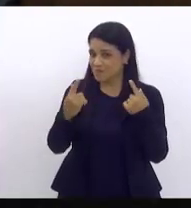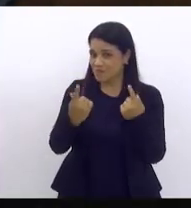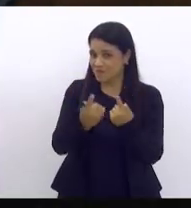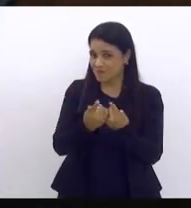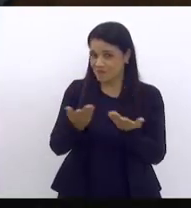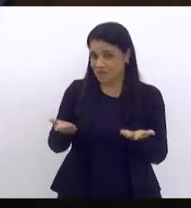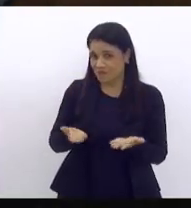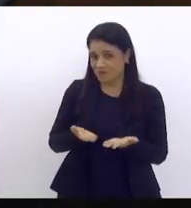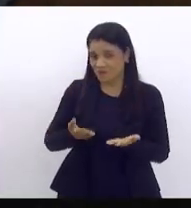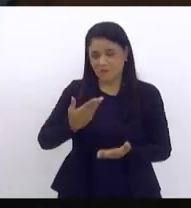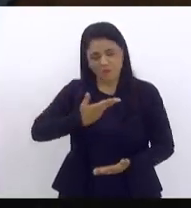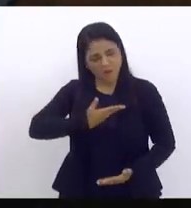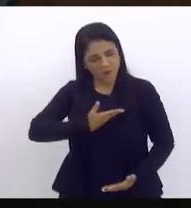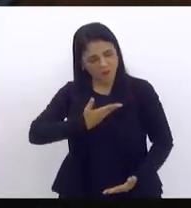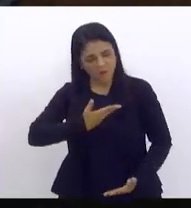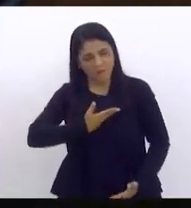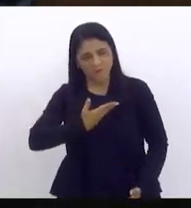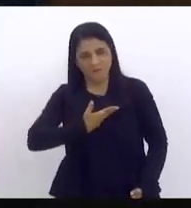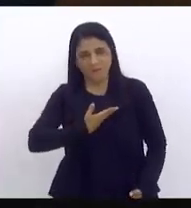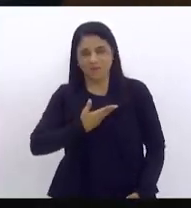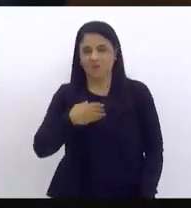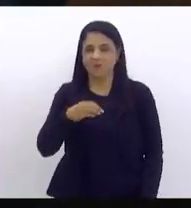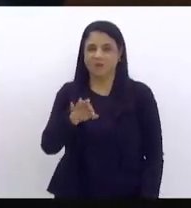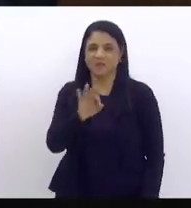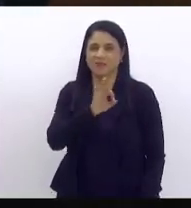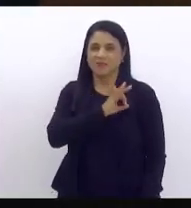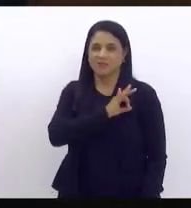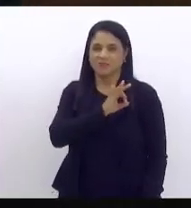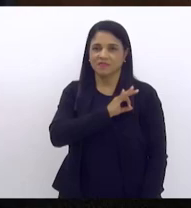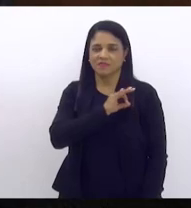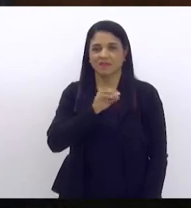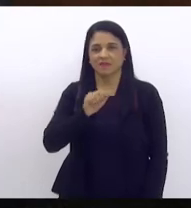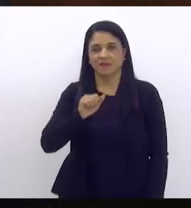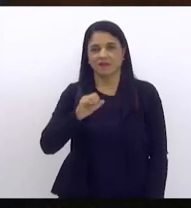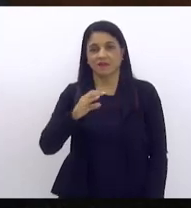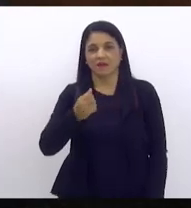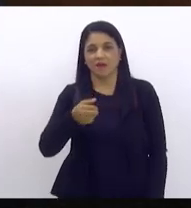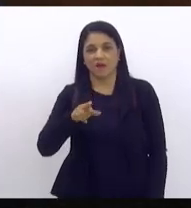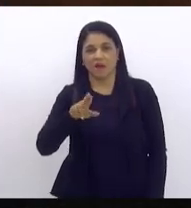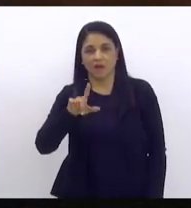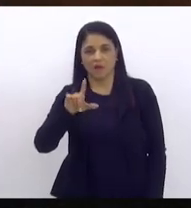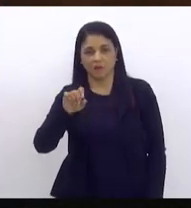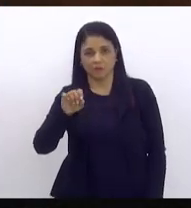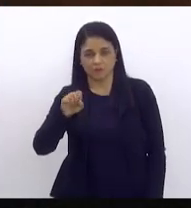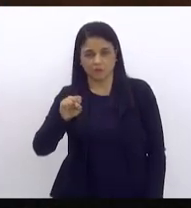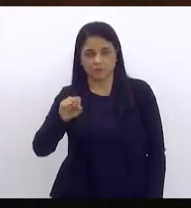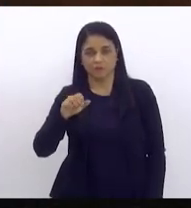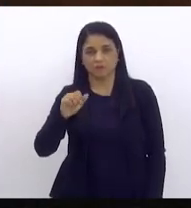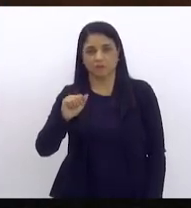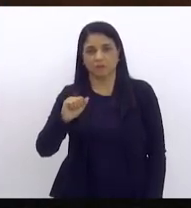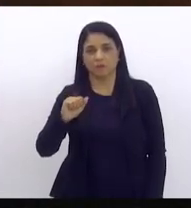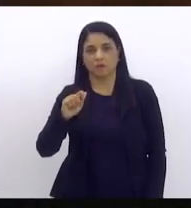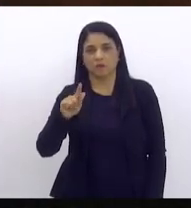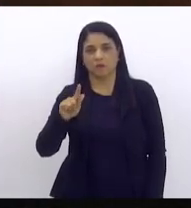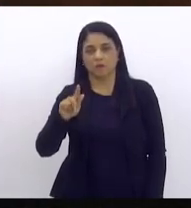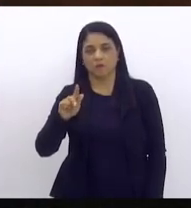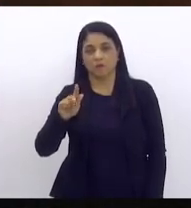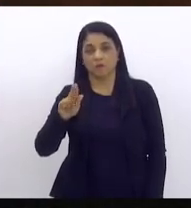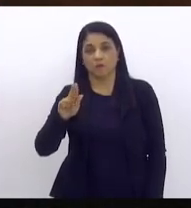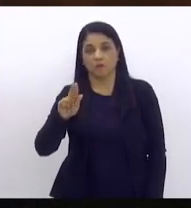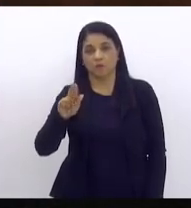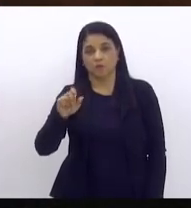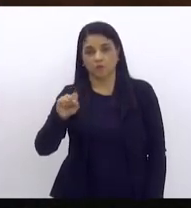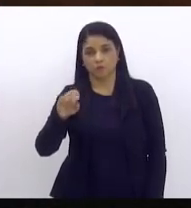amigo, companheiro, delegado Carlos Augusto, uma pessoa que eu tenho um carinho